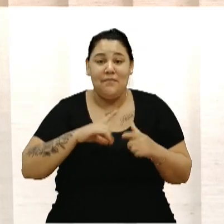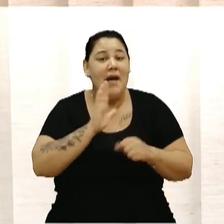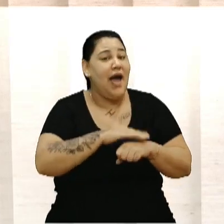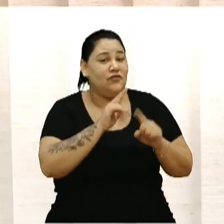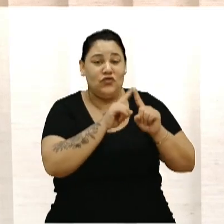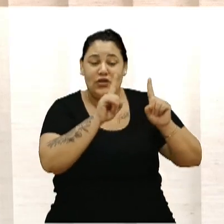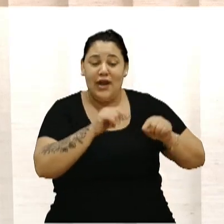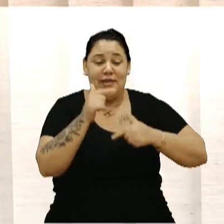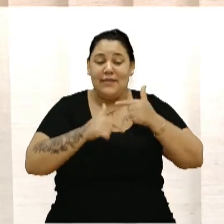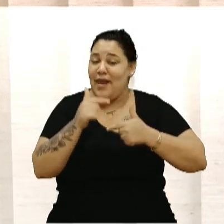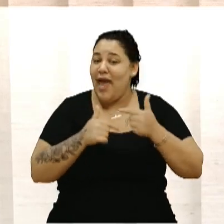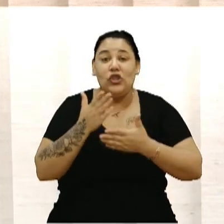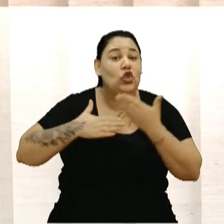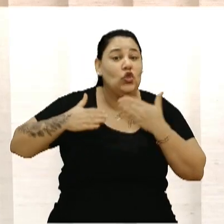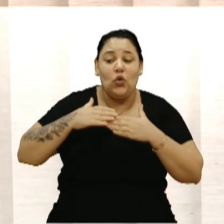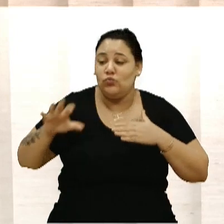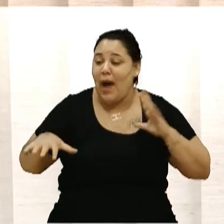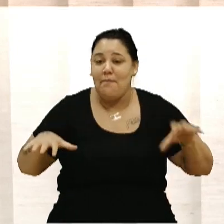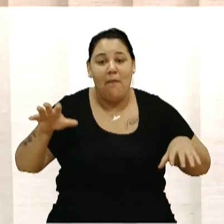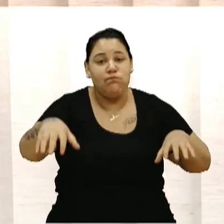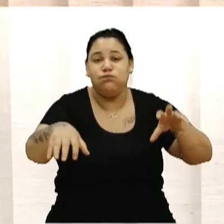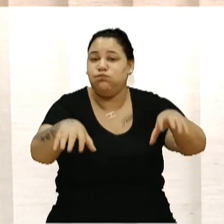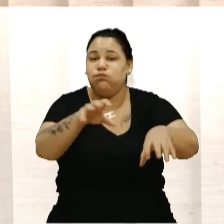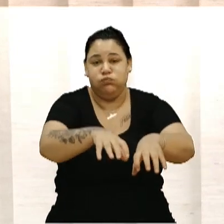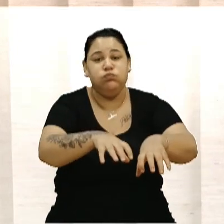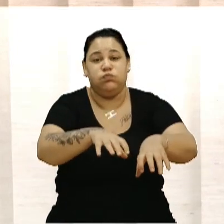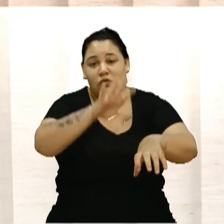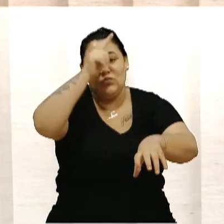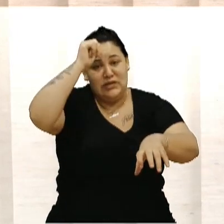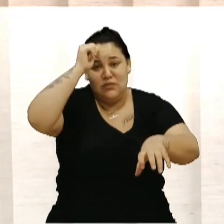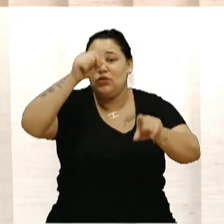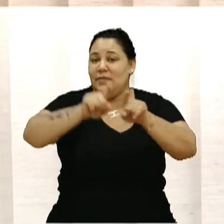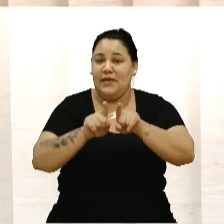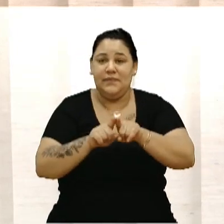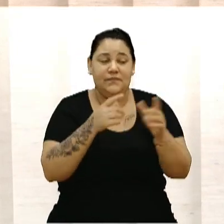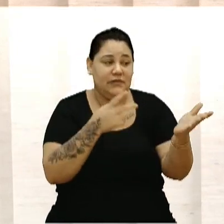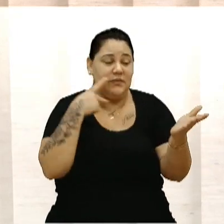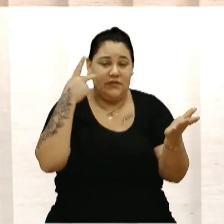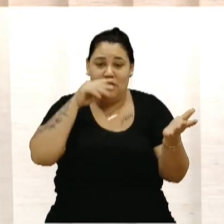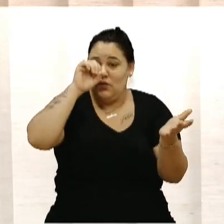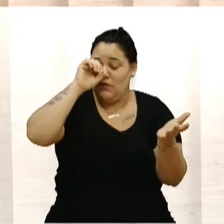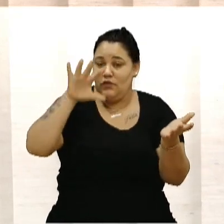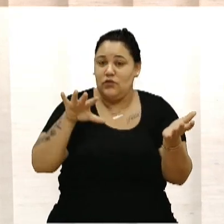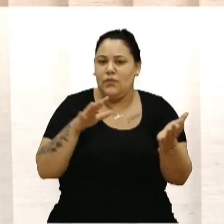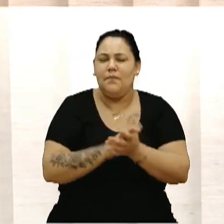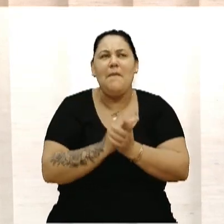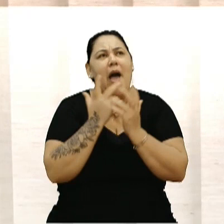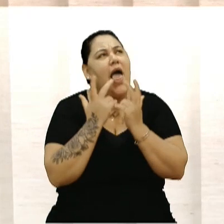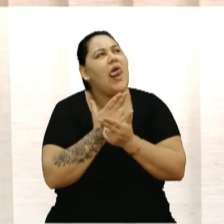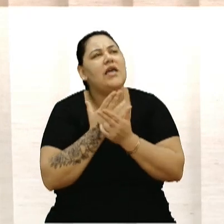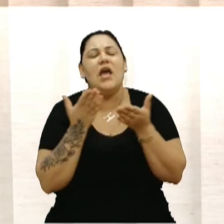são todos setores, né, do município. E também, vereador Fiuza, parece que teve